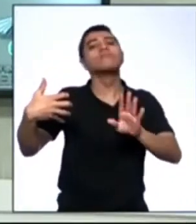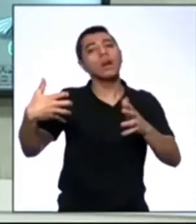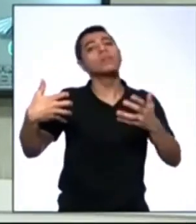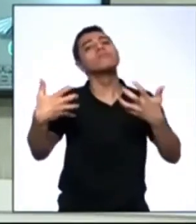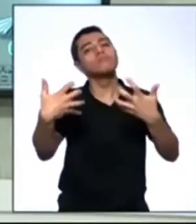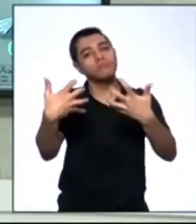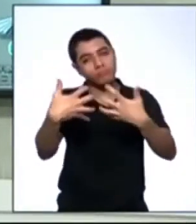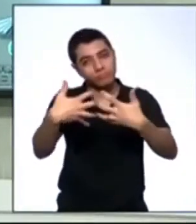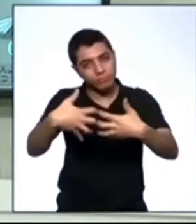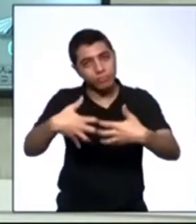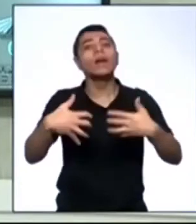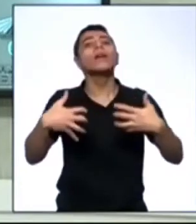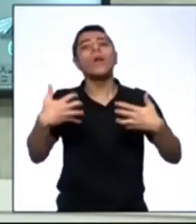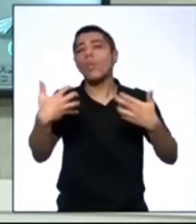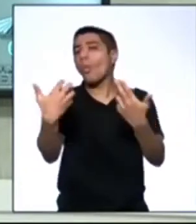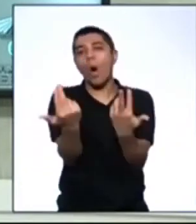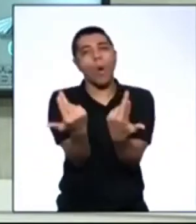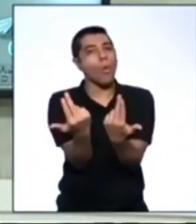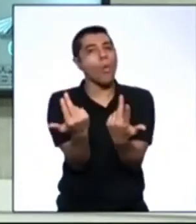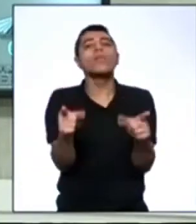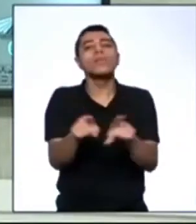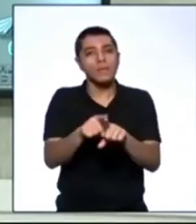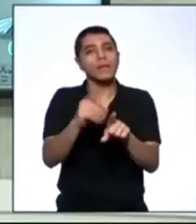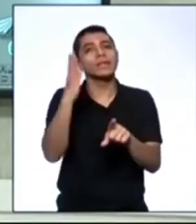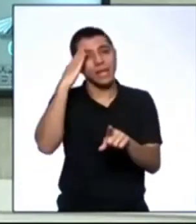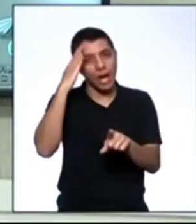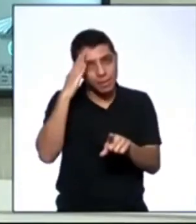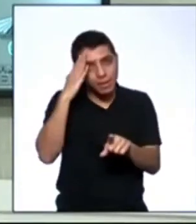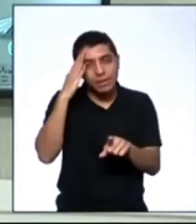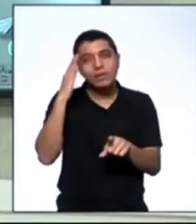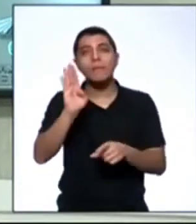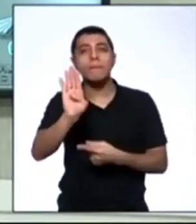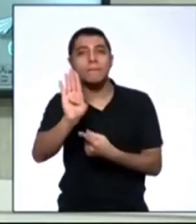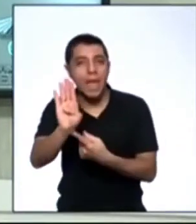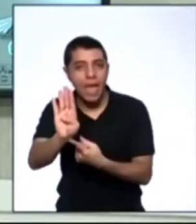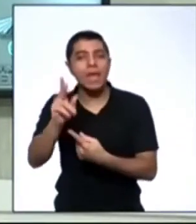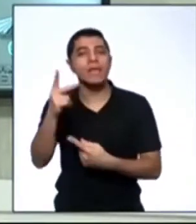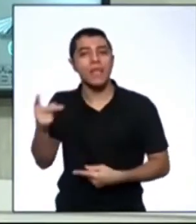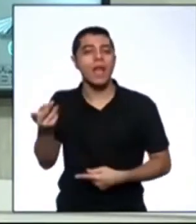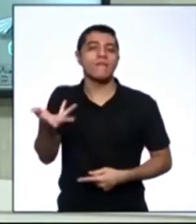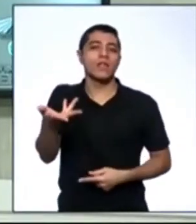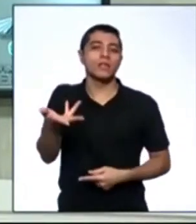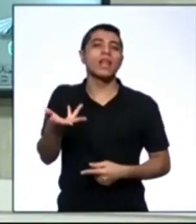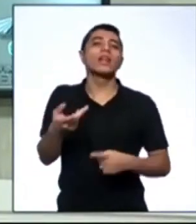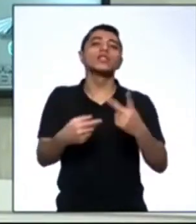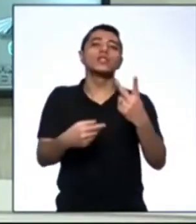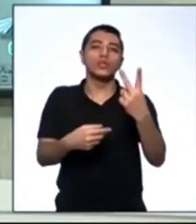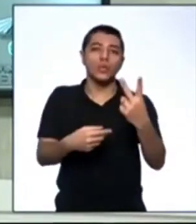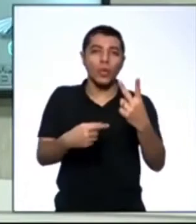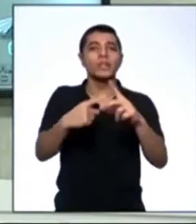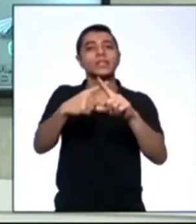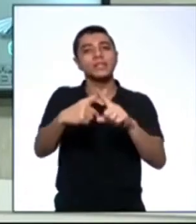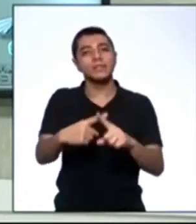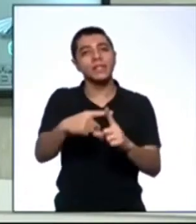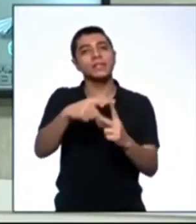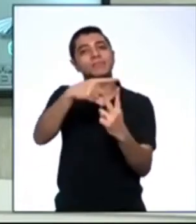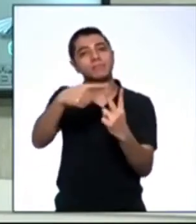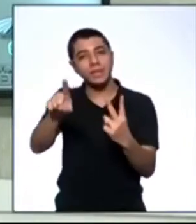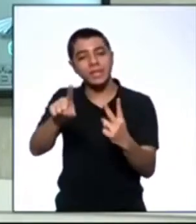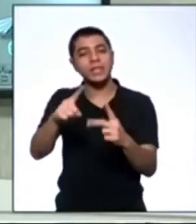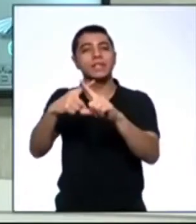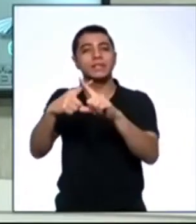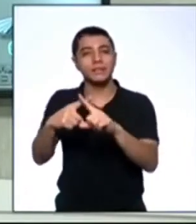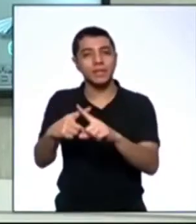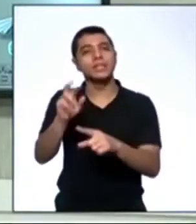é 2πrB, FB. Ou seja, 2πr vezes a frequência de B. Por quê? Porque